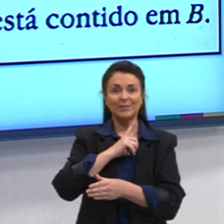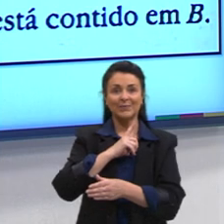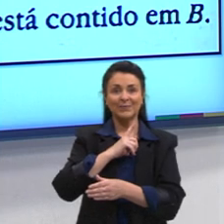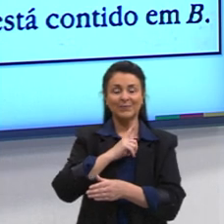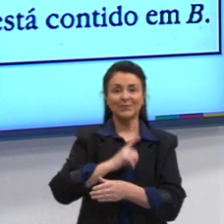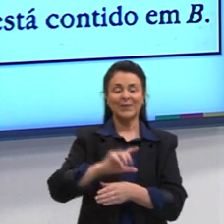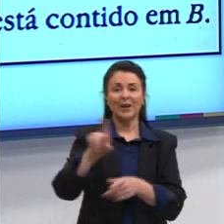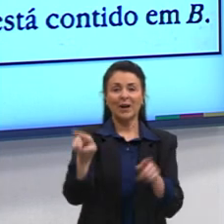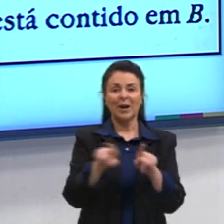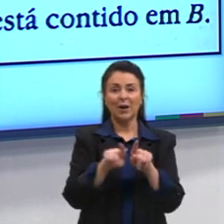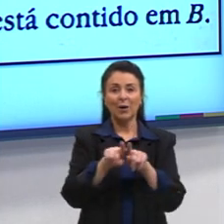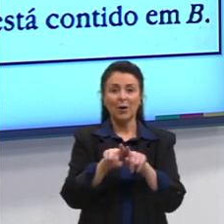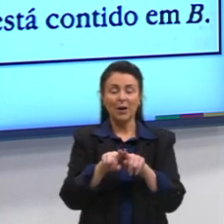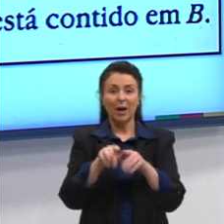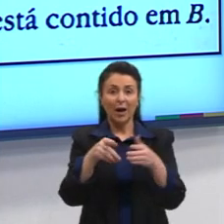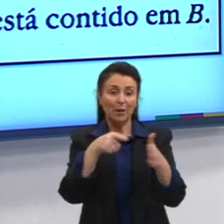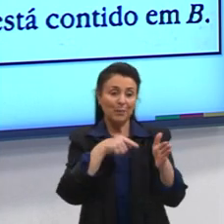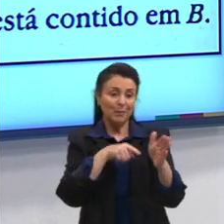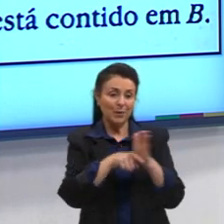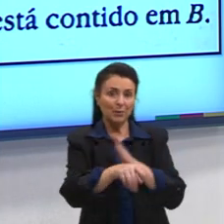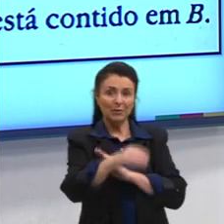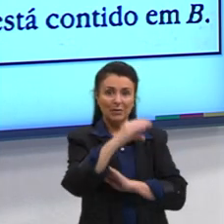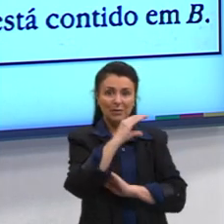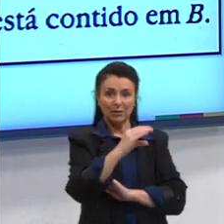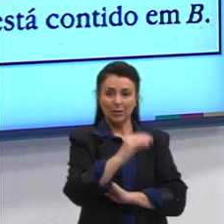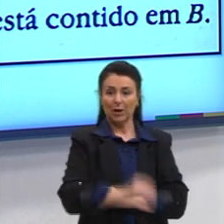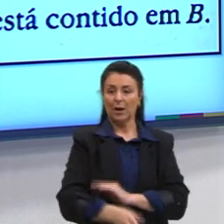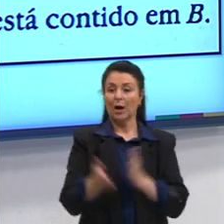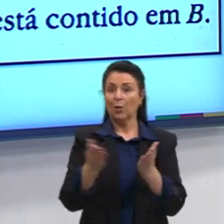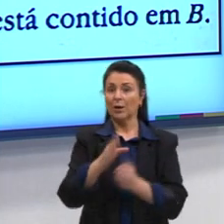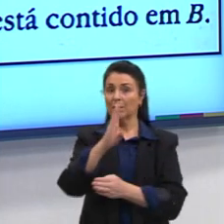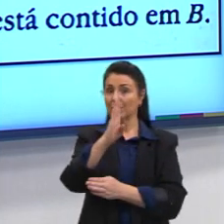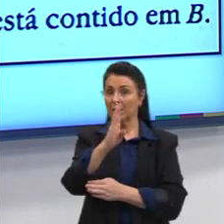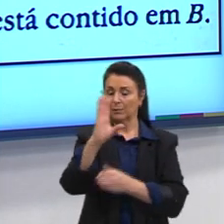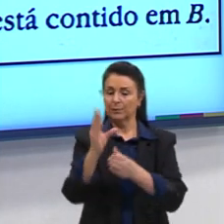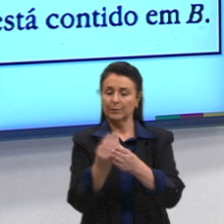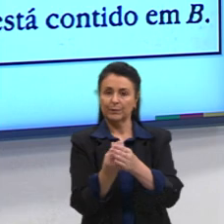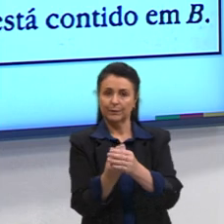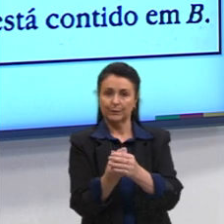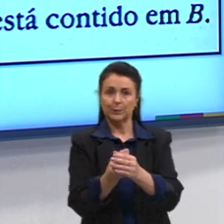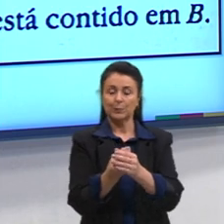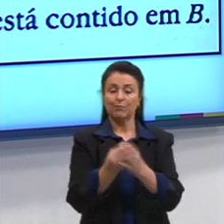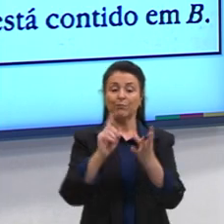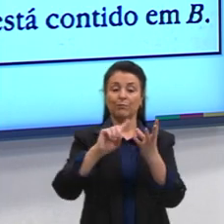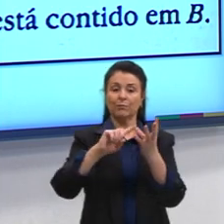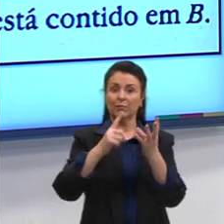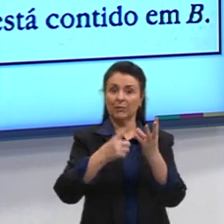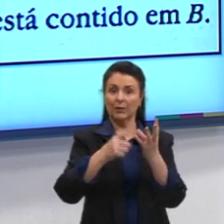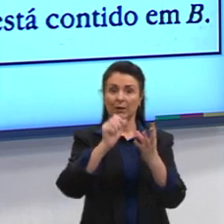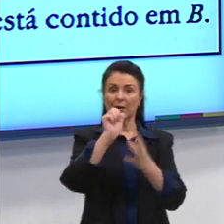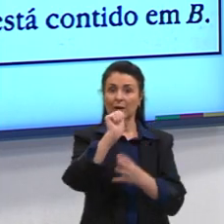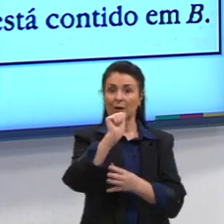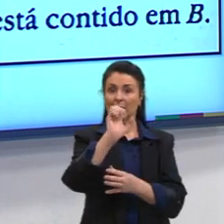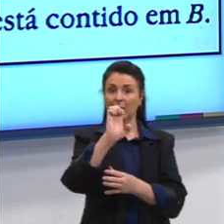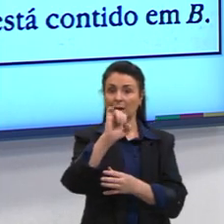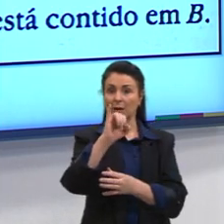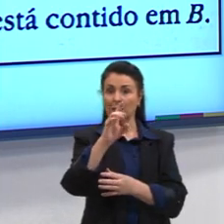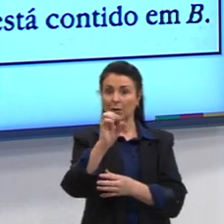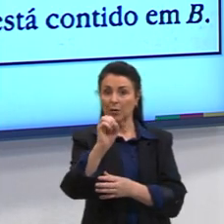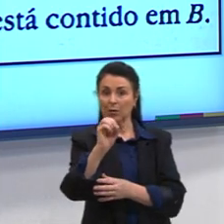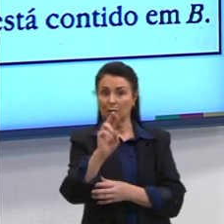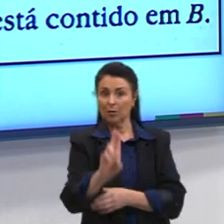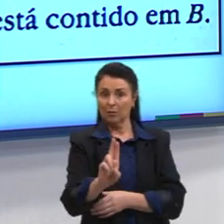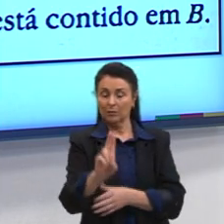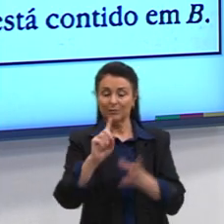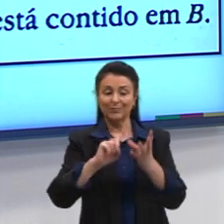o exercício ser onde eu pego o conjunto B e um conjunto B e a i.ua vogais